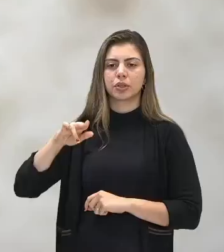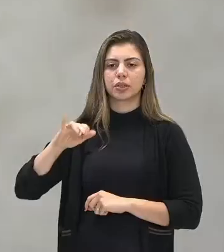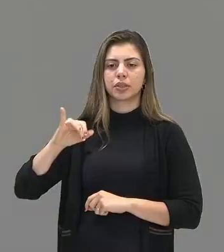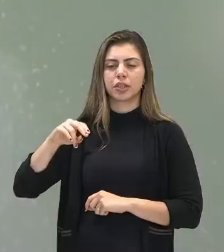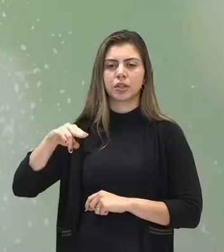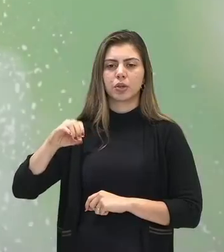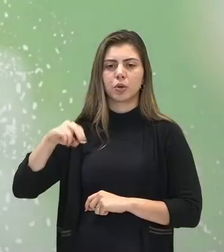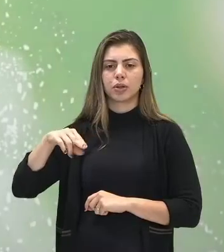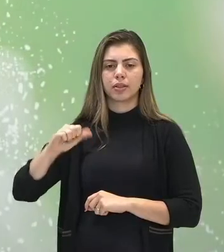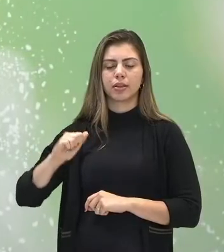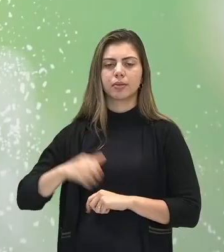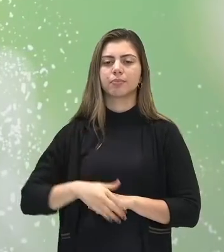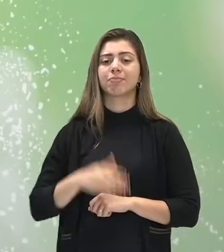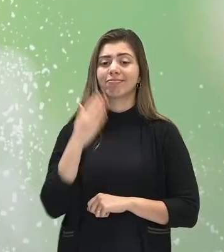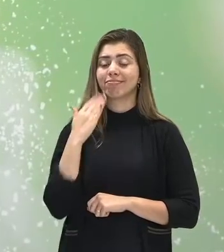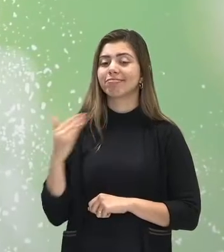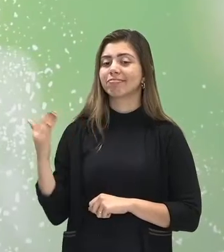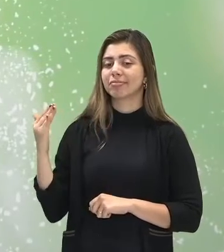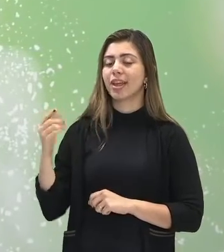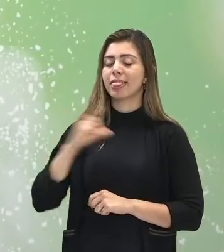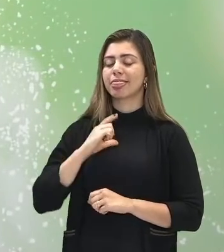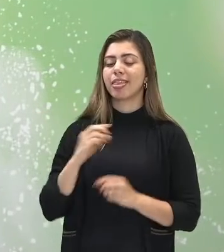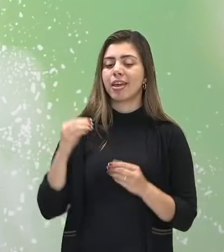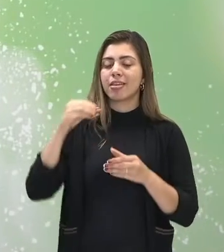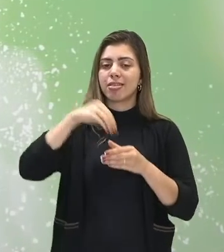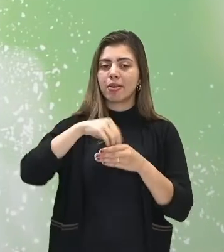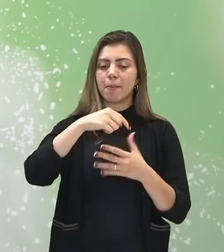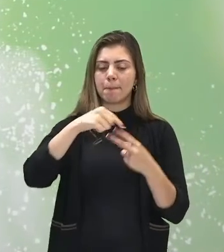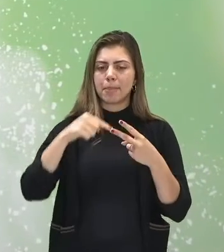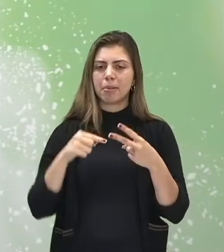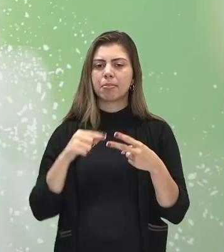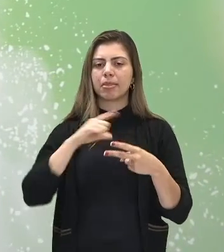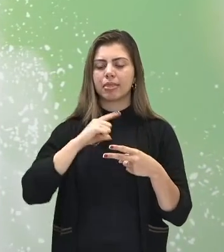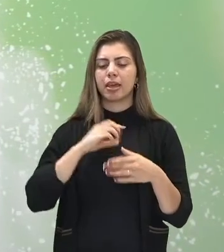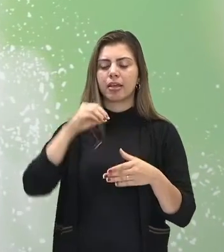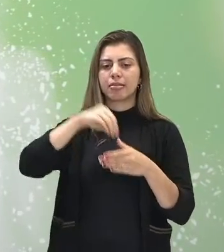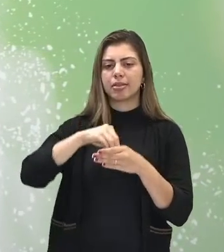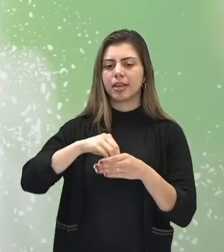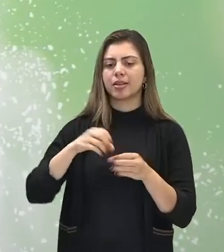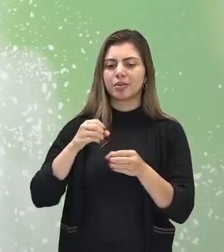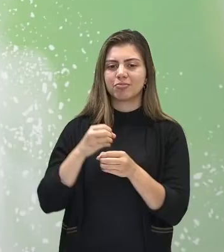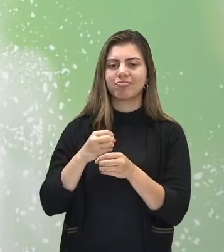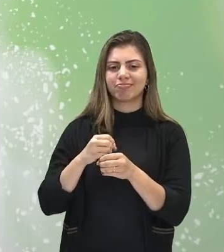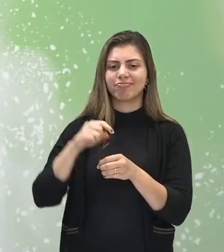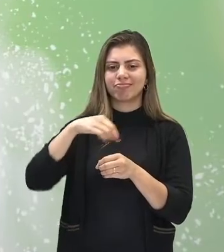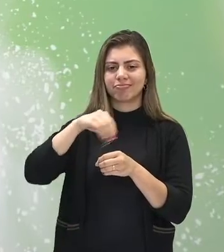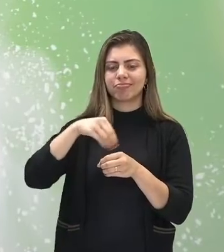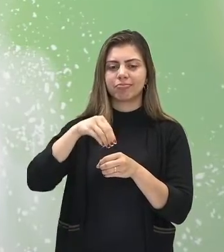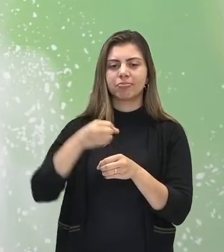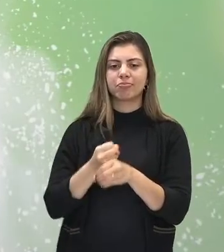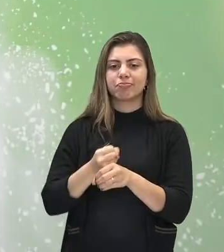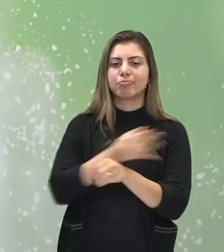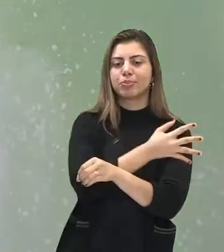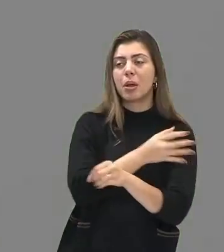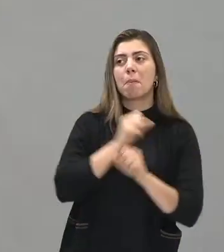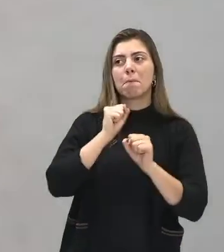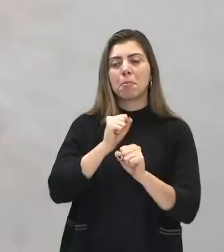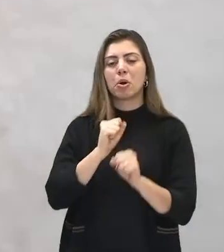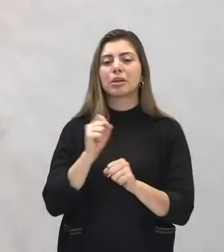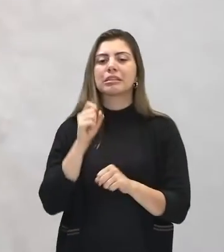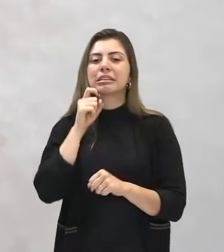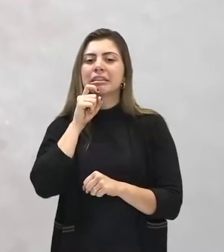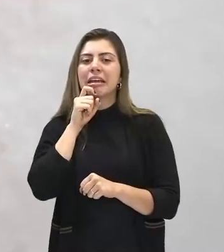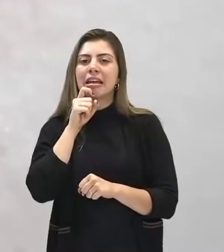L-hidroquinona. As emissões das bombas variam de secreções lentas a rajadas rápidas, quentes